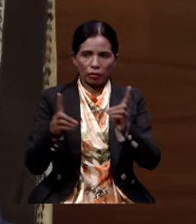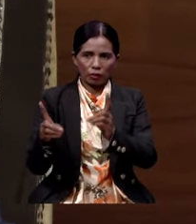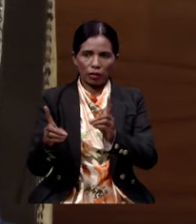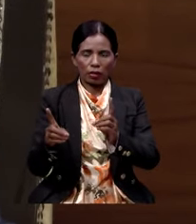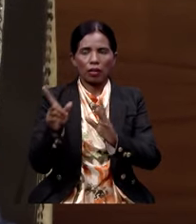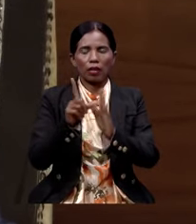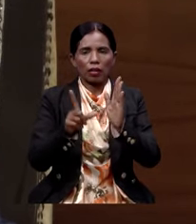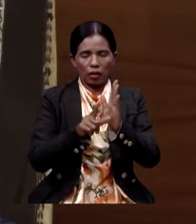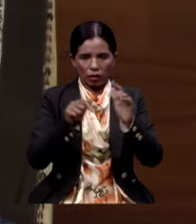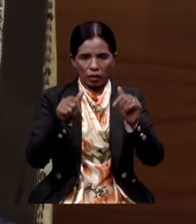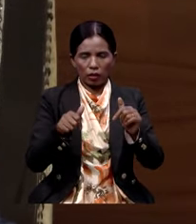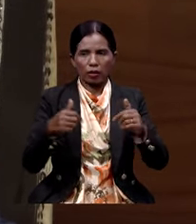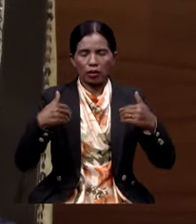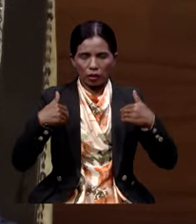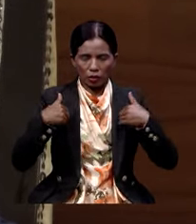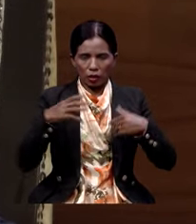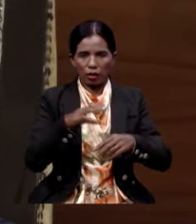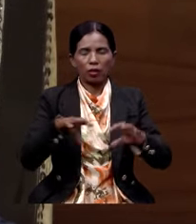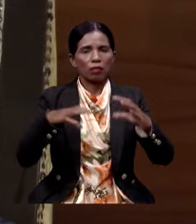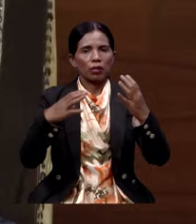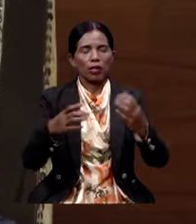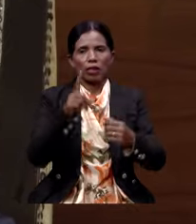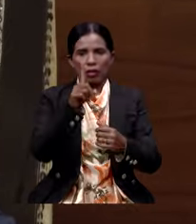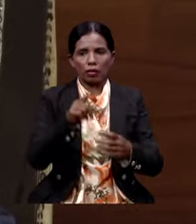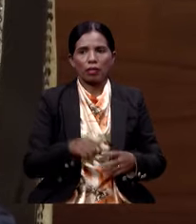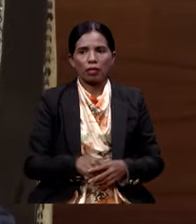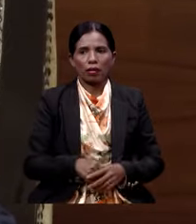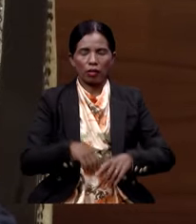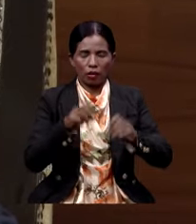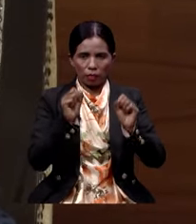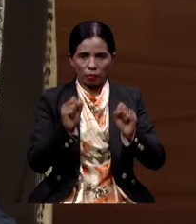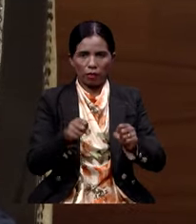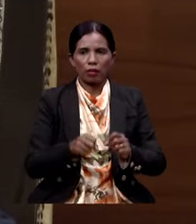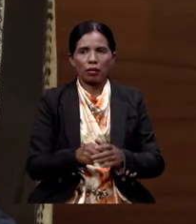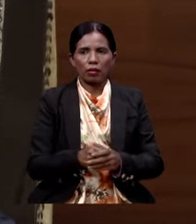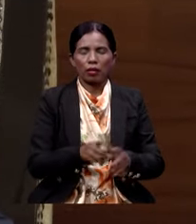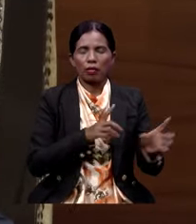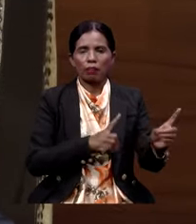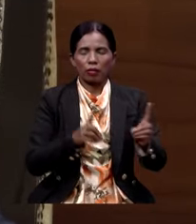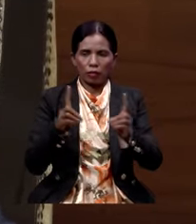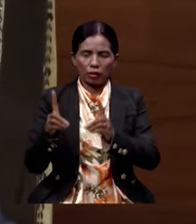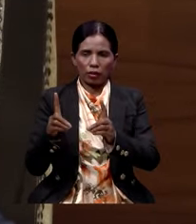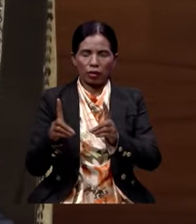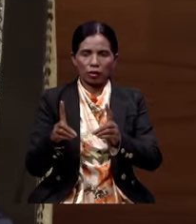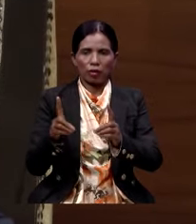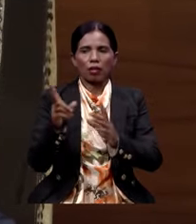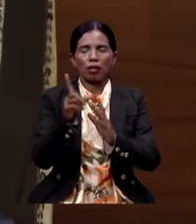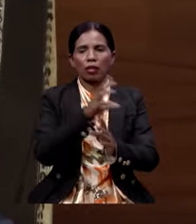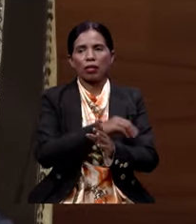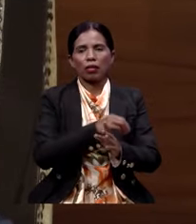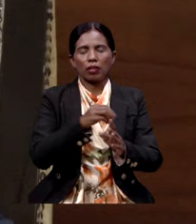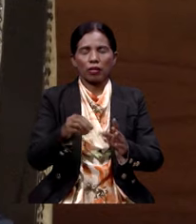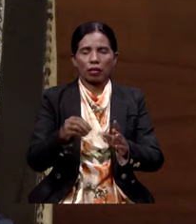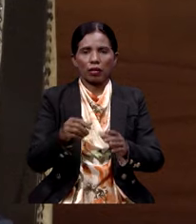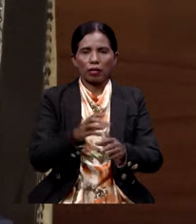né? Se ia comitê conjunta né? Para tu implementa memorando, né? Tu ir ponto rato